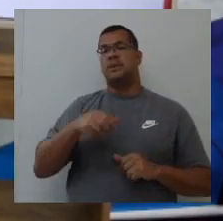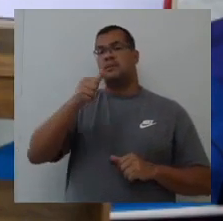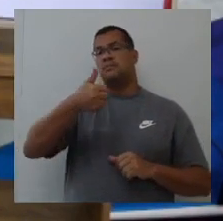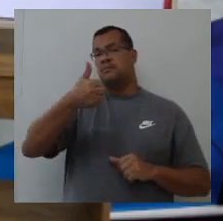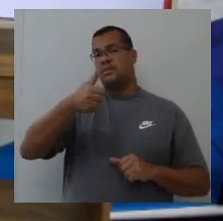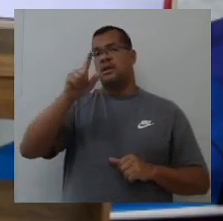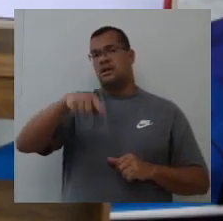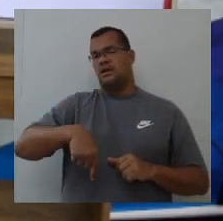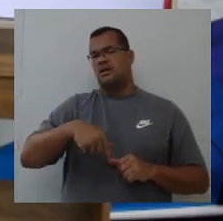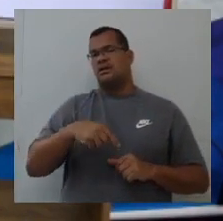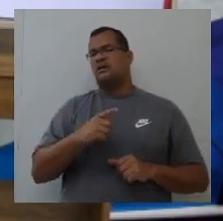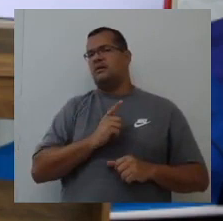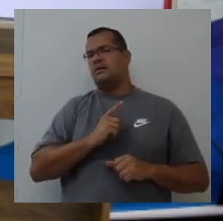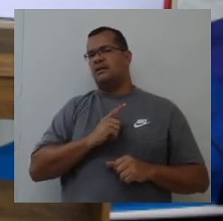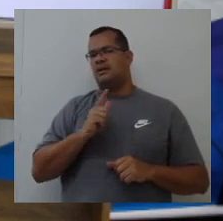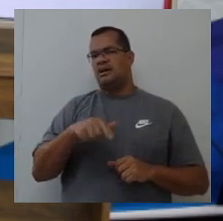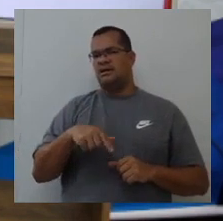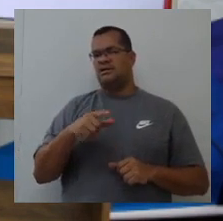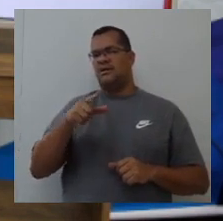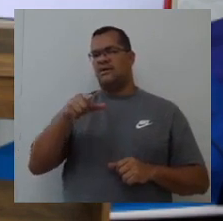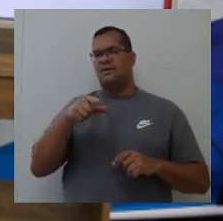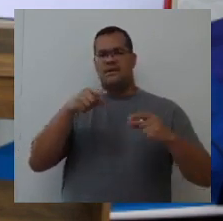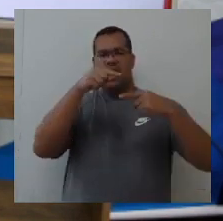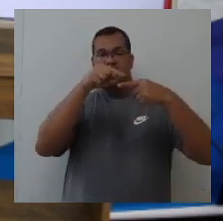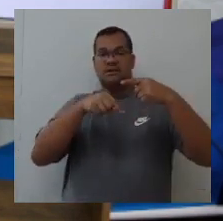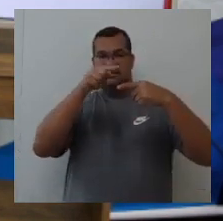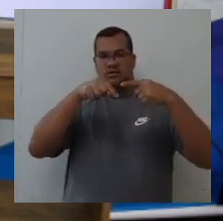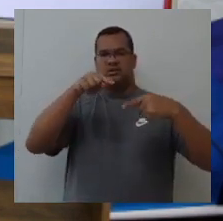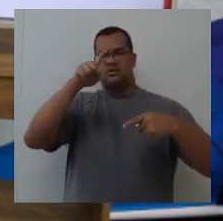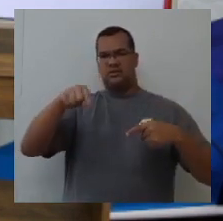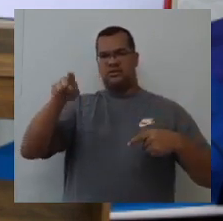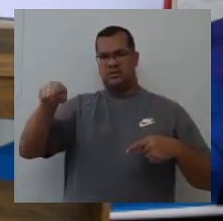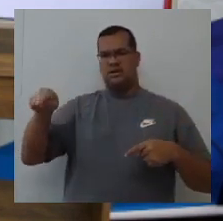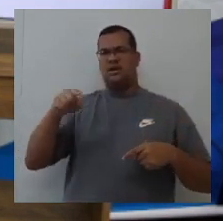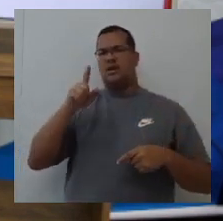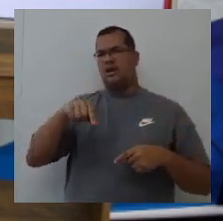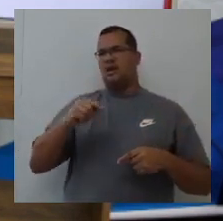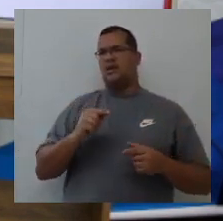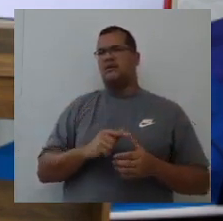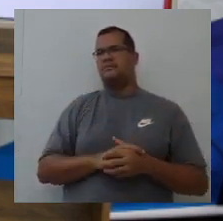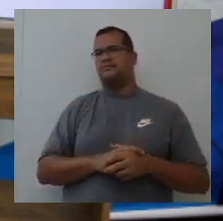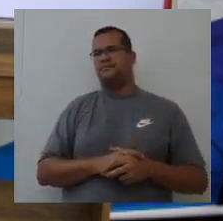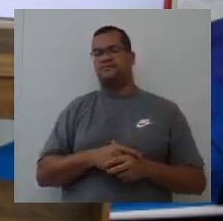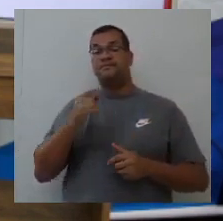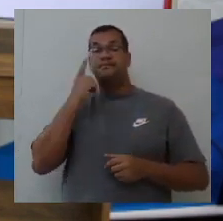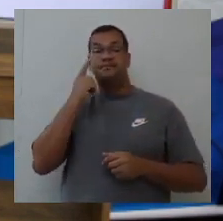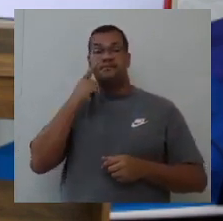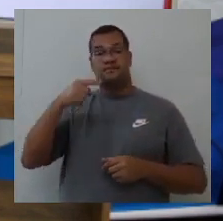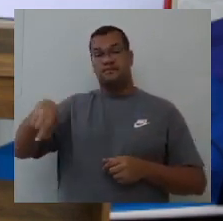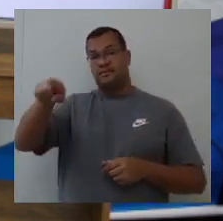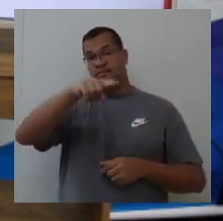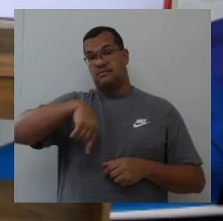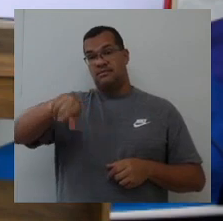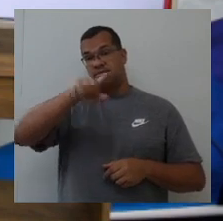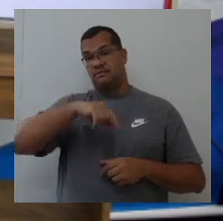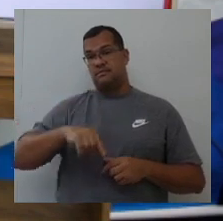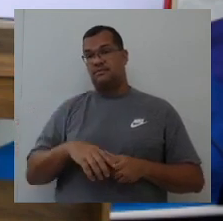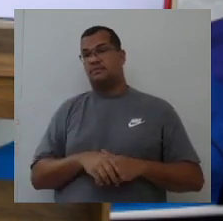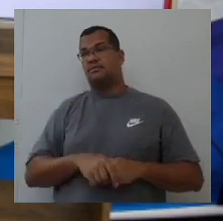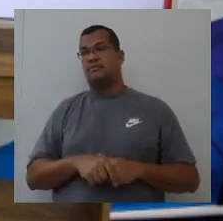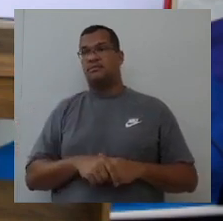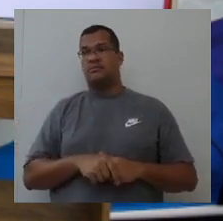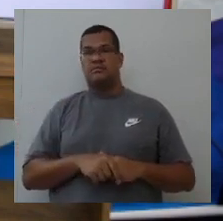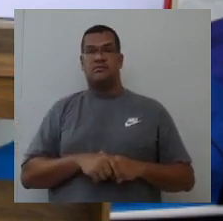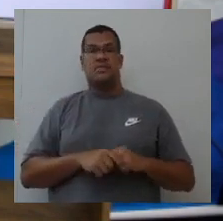razão trigonométrica que a gente vai se deparar agora é o seguinte. Eu queria chamar a atenção de vocês que